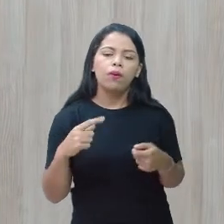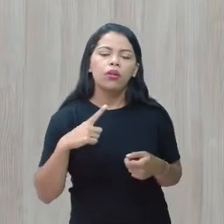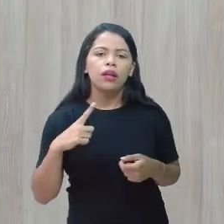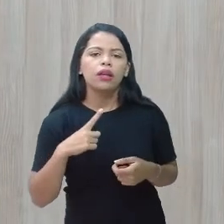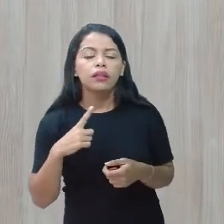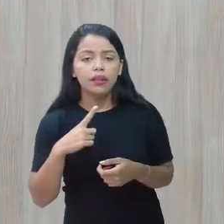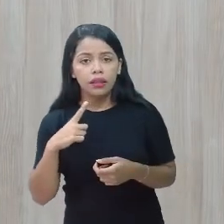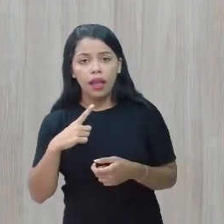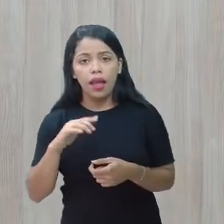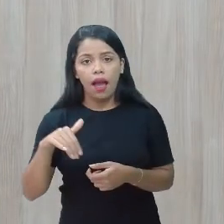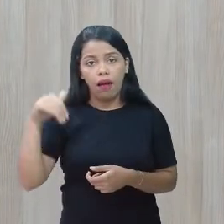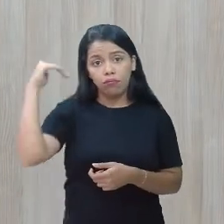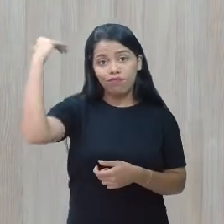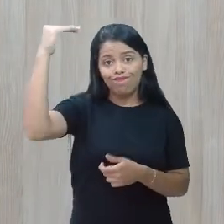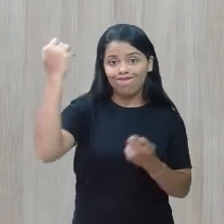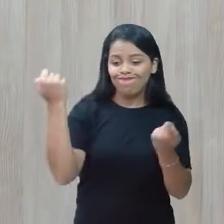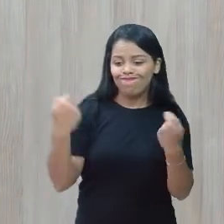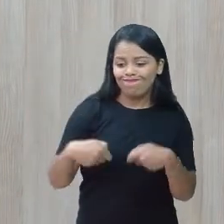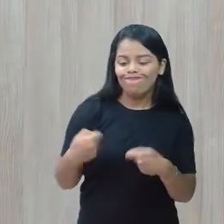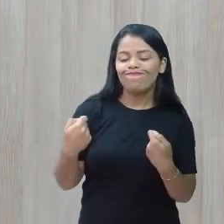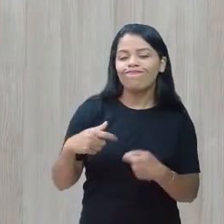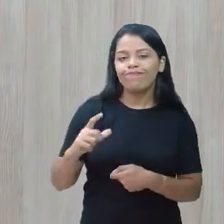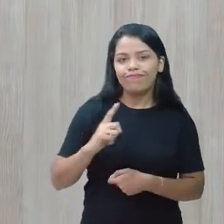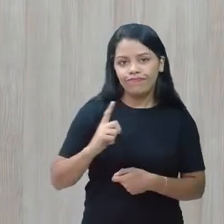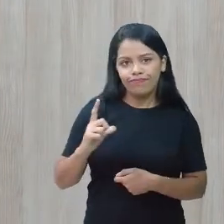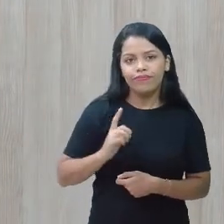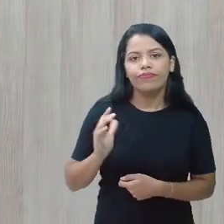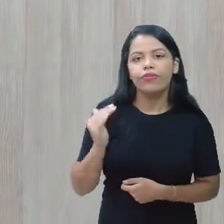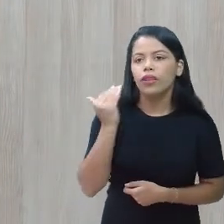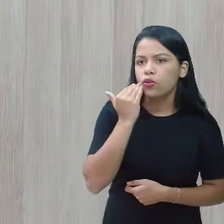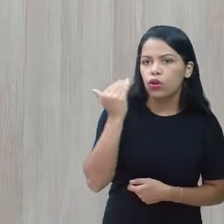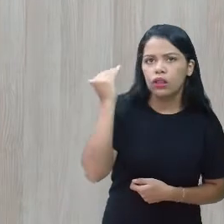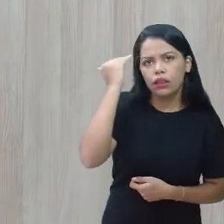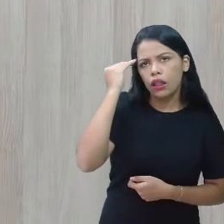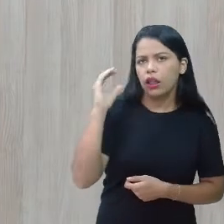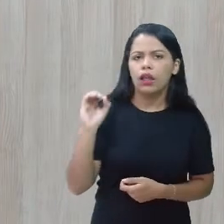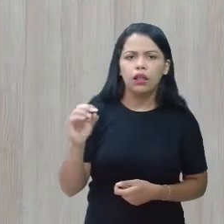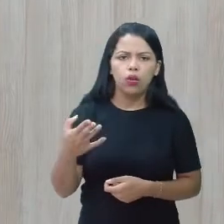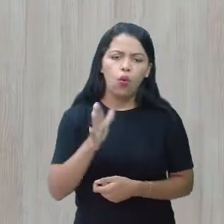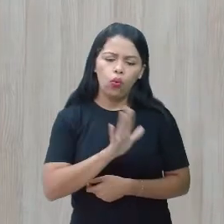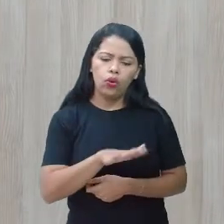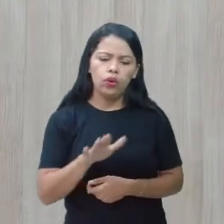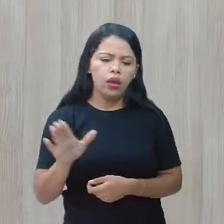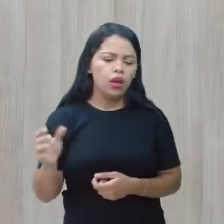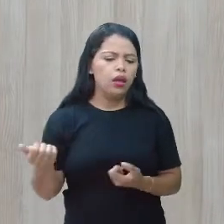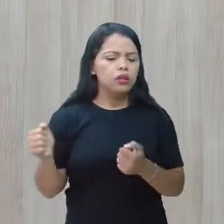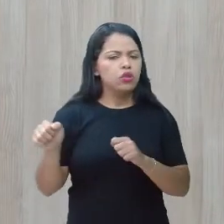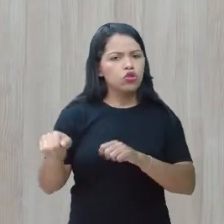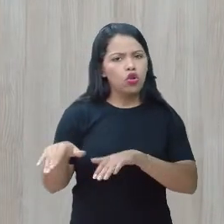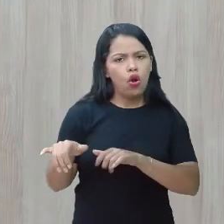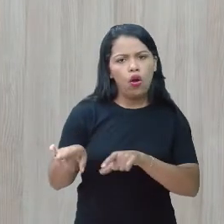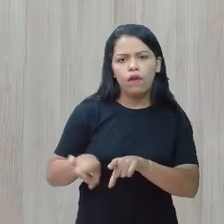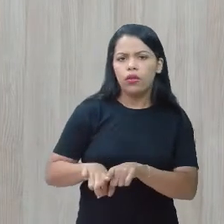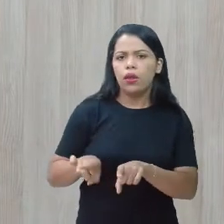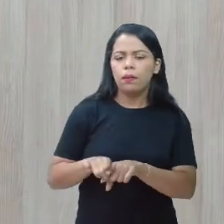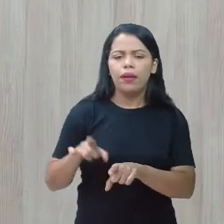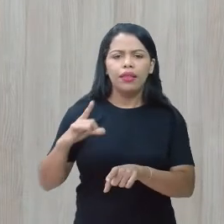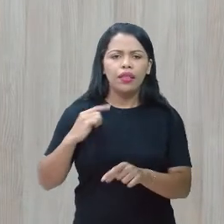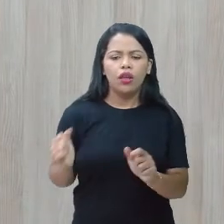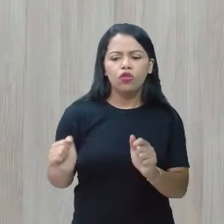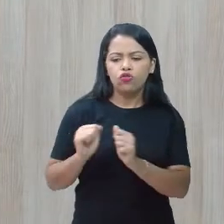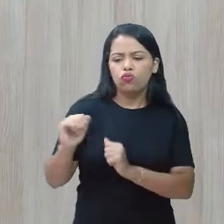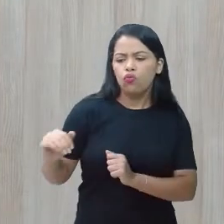ter em ambientes, não é, que tem adolescentes, criança, é interessante jovens, tem um adulto também, por que